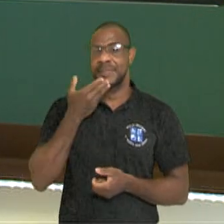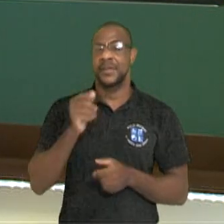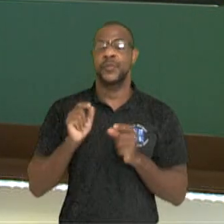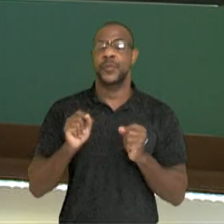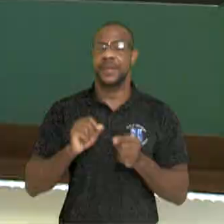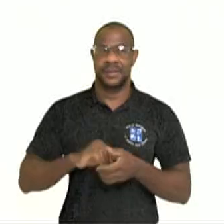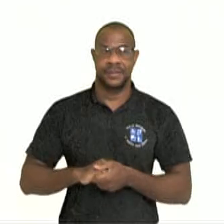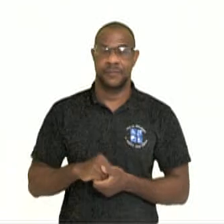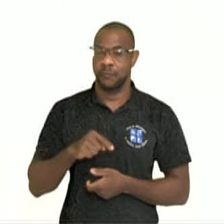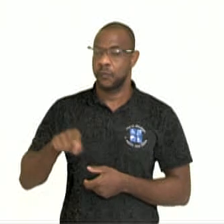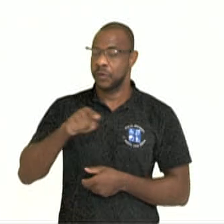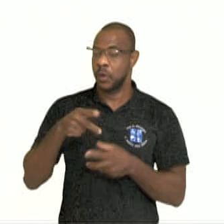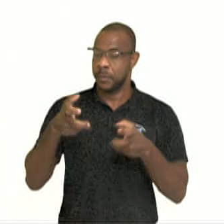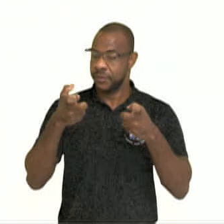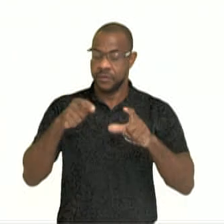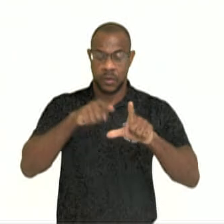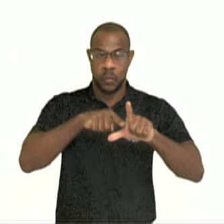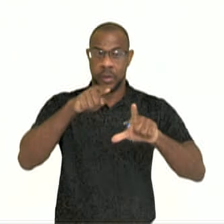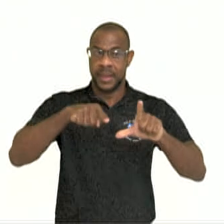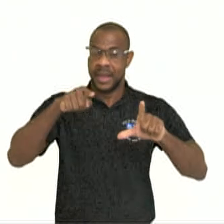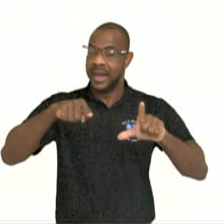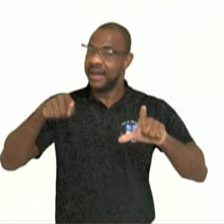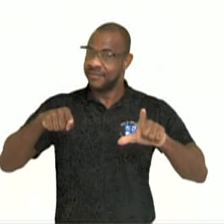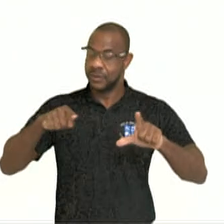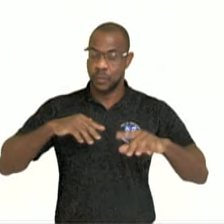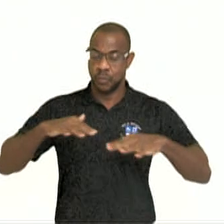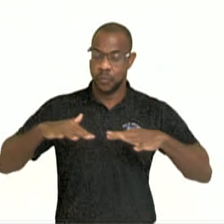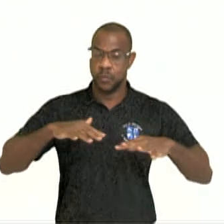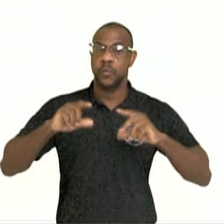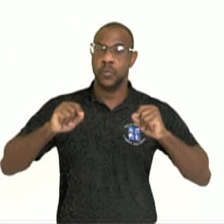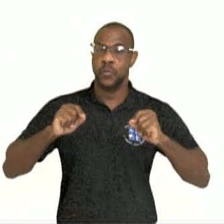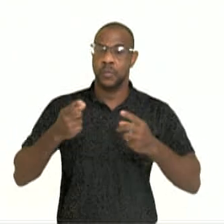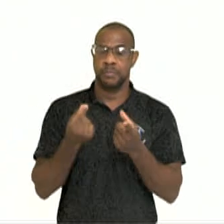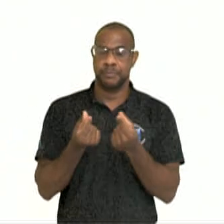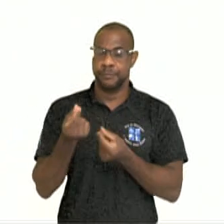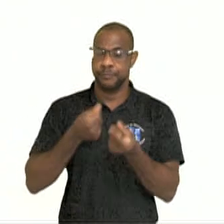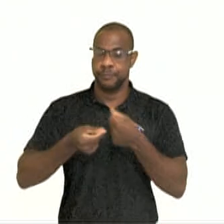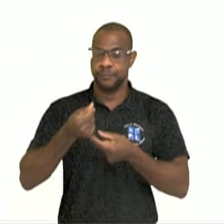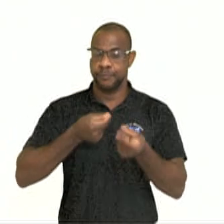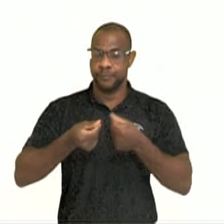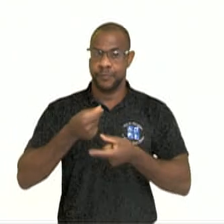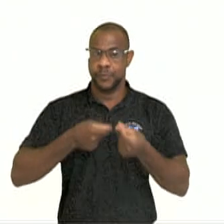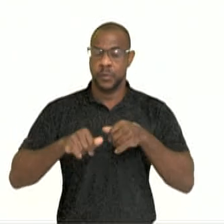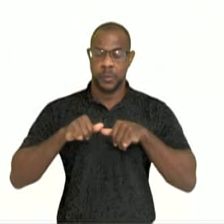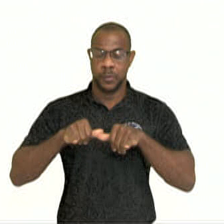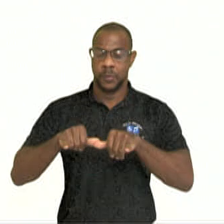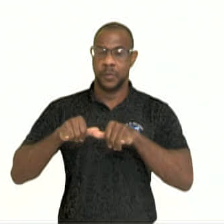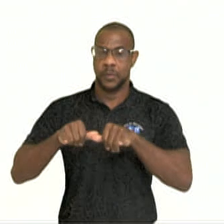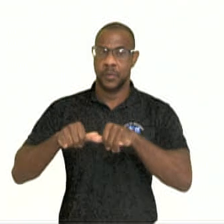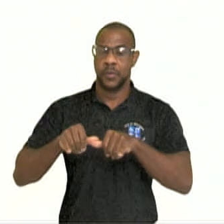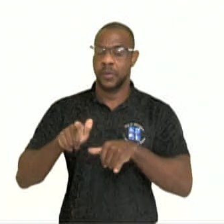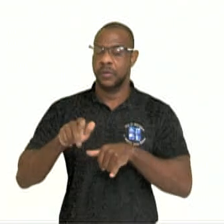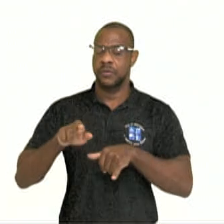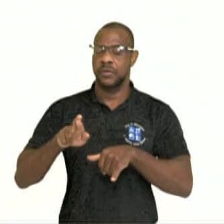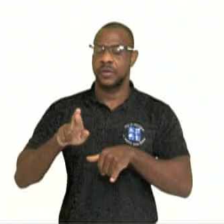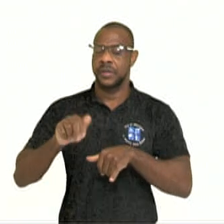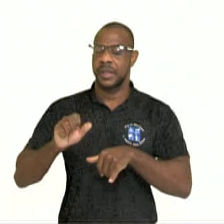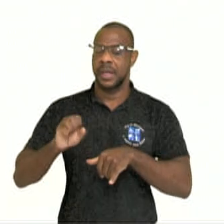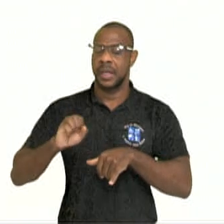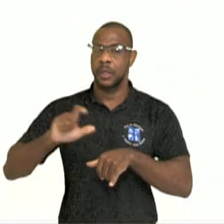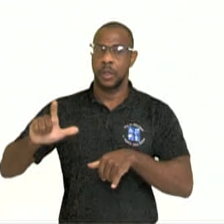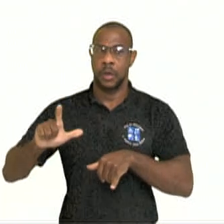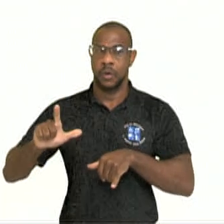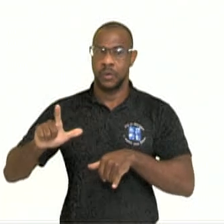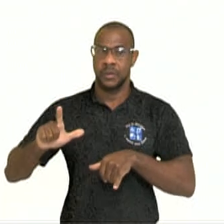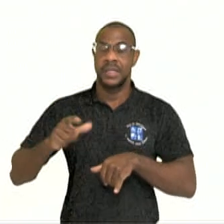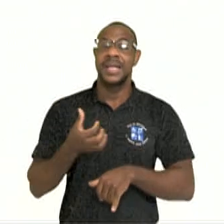para que você observe o gráfico sobre a movimentação financeira do supermercado Girassol ao longo